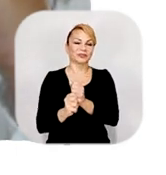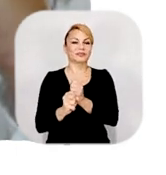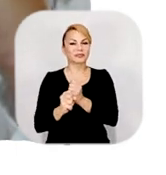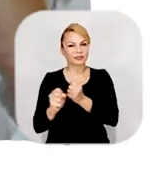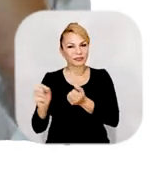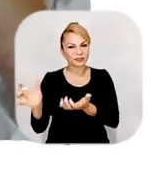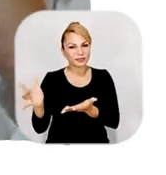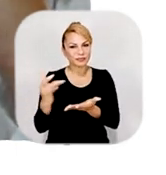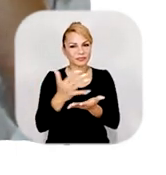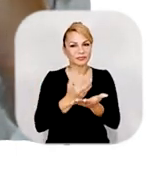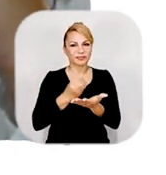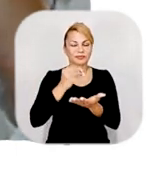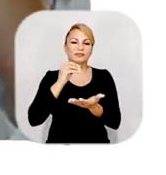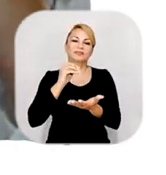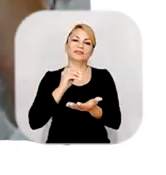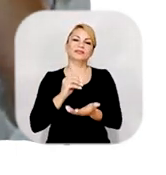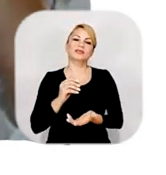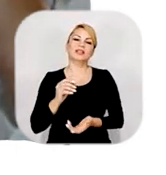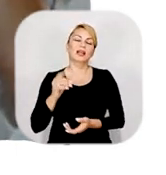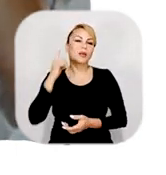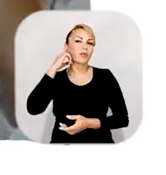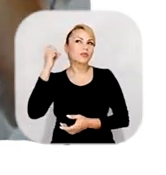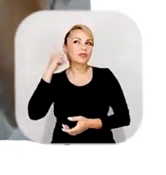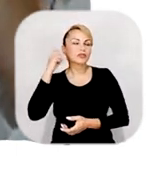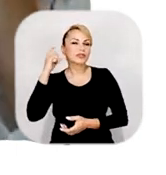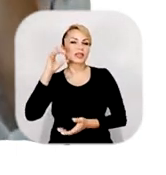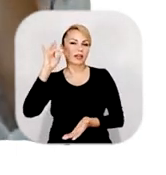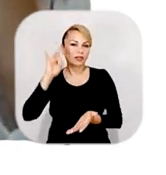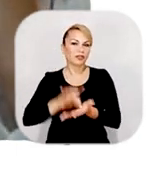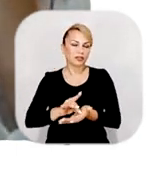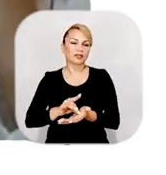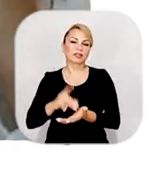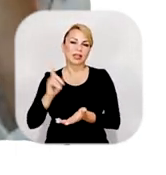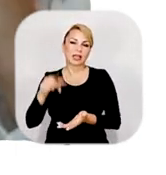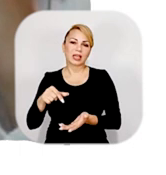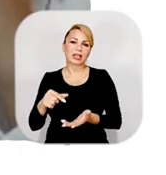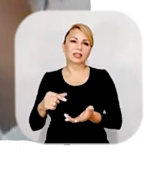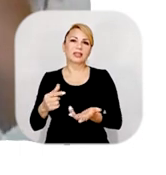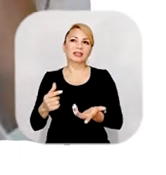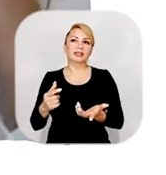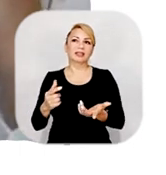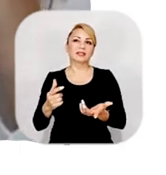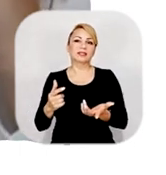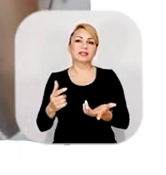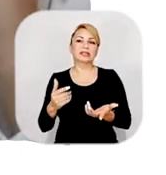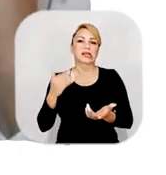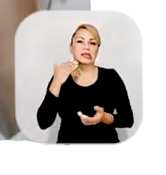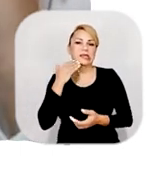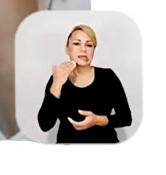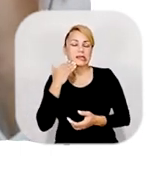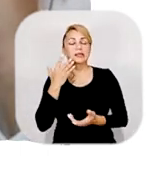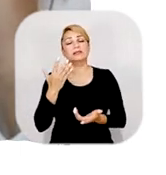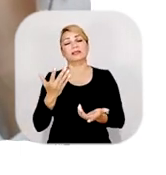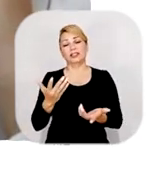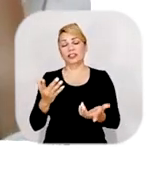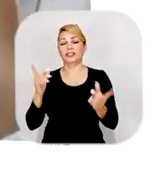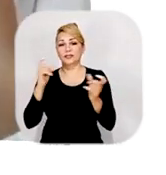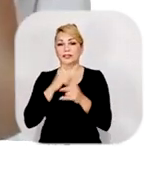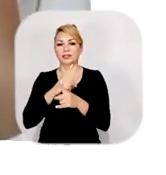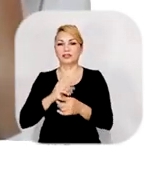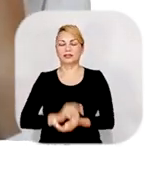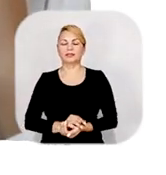o som original do Jeanette Laga, que é muito, tá muito precário, né, as gravações do ser. Mas